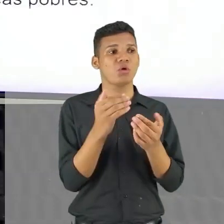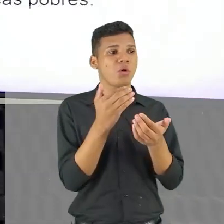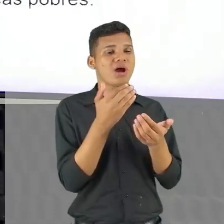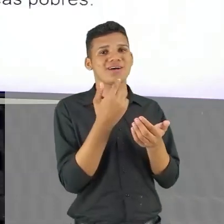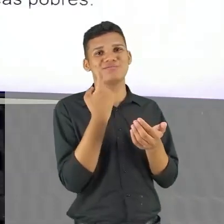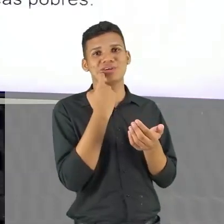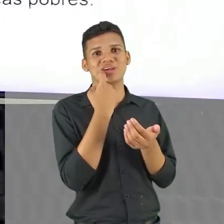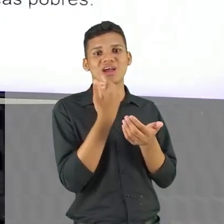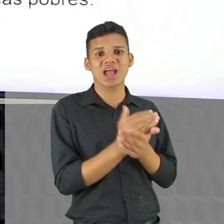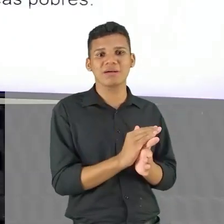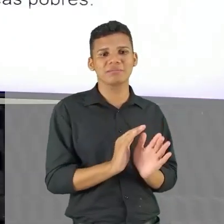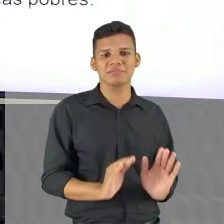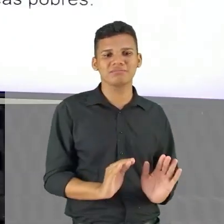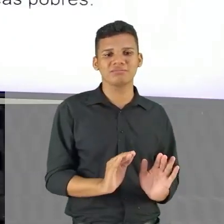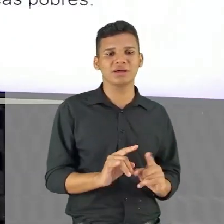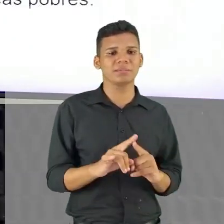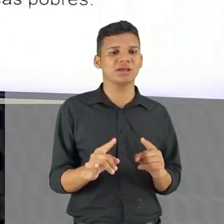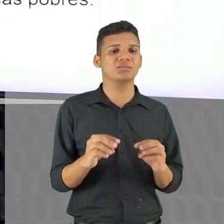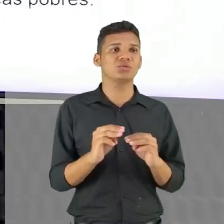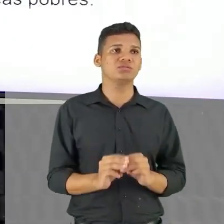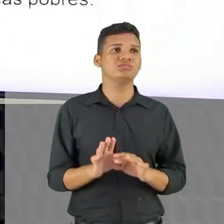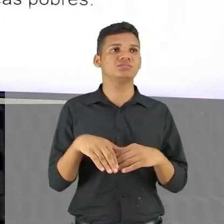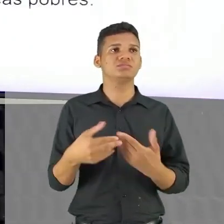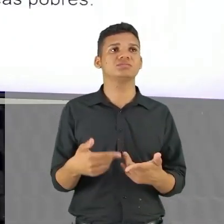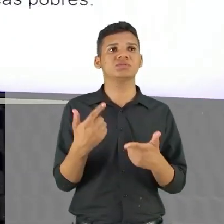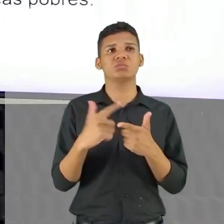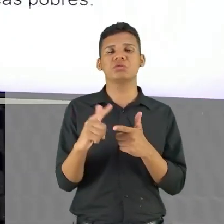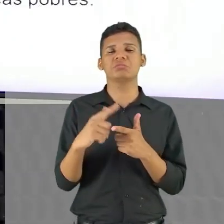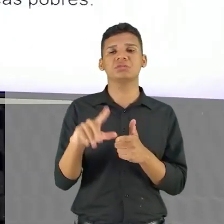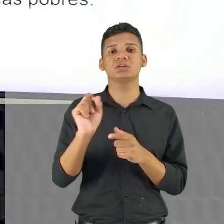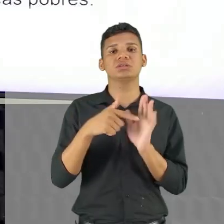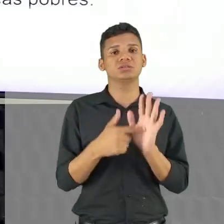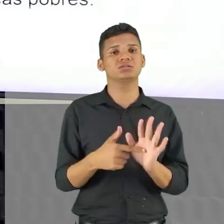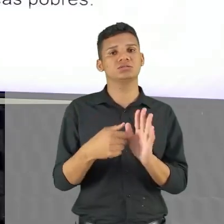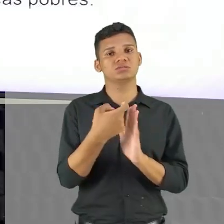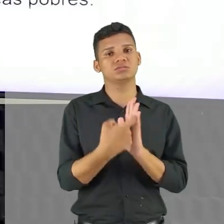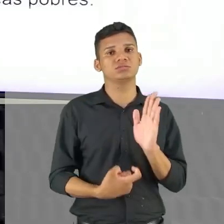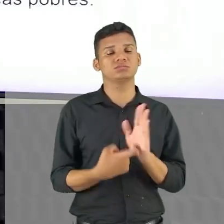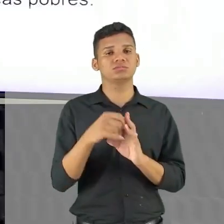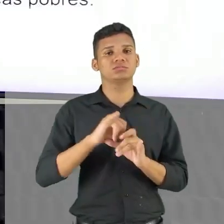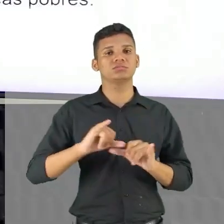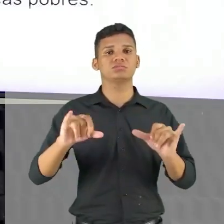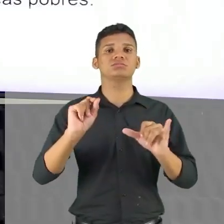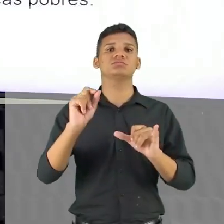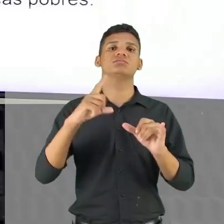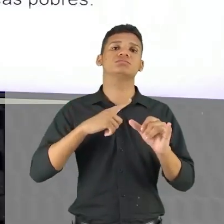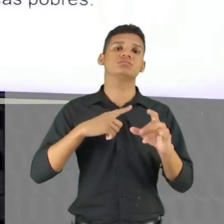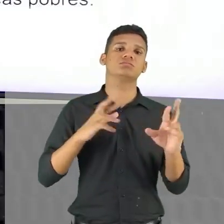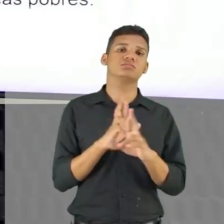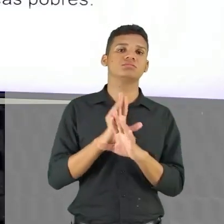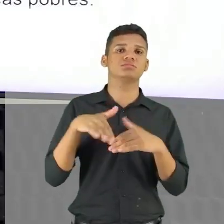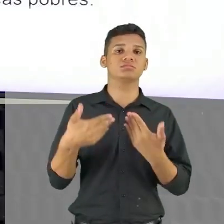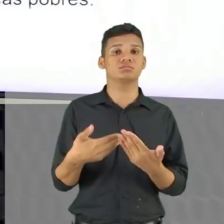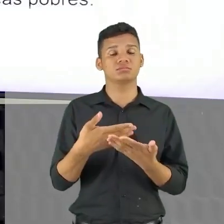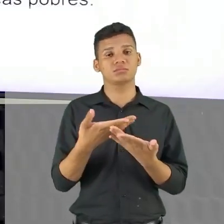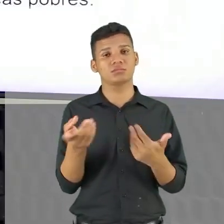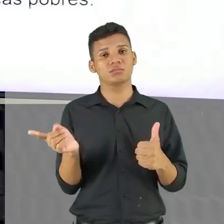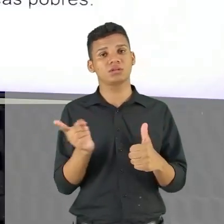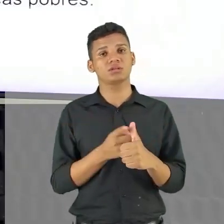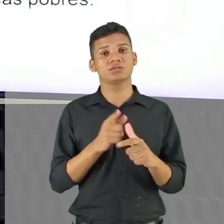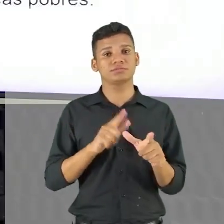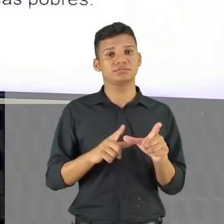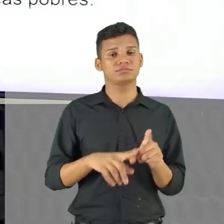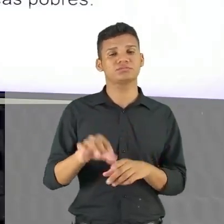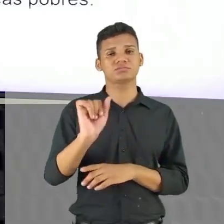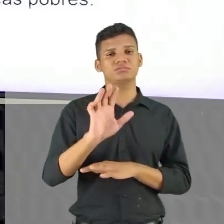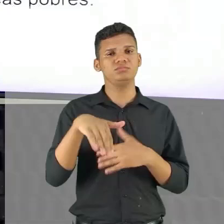gente está caçando demais. O problema exposto no texto jornalístico relaciona-se a... Pessoal, se a gente